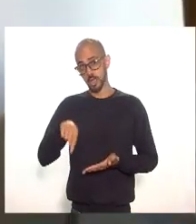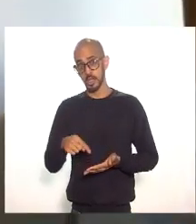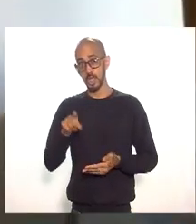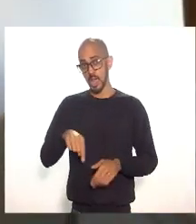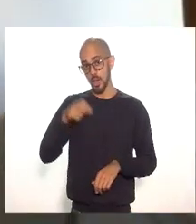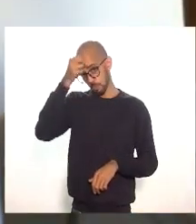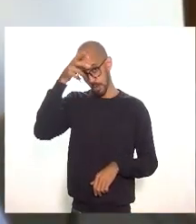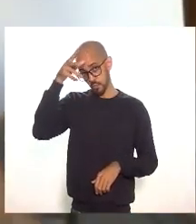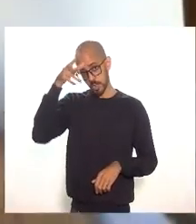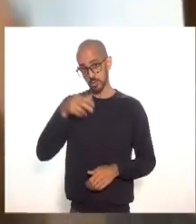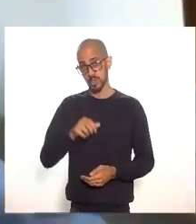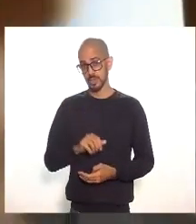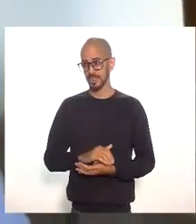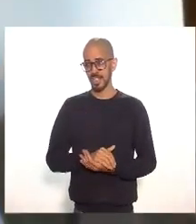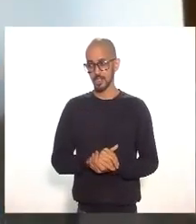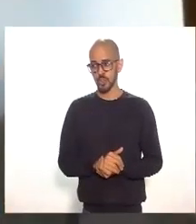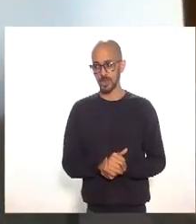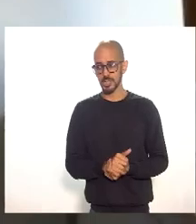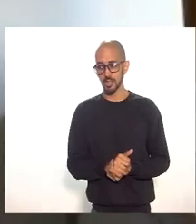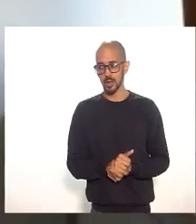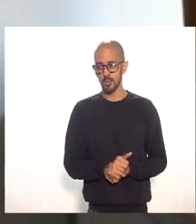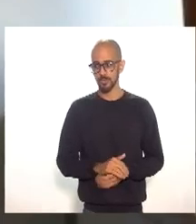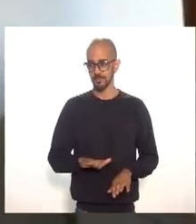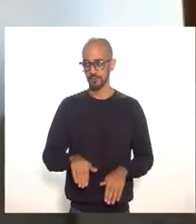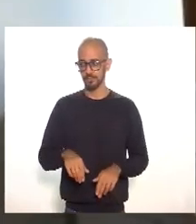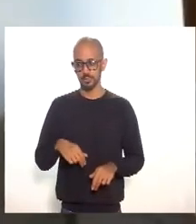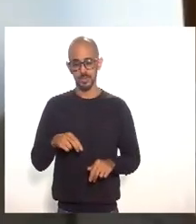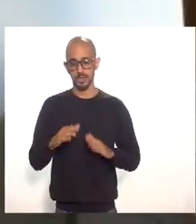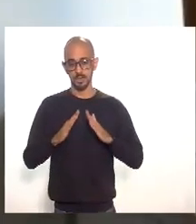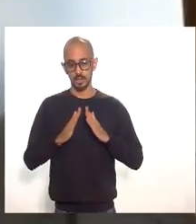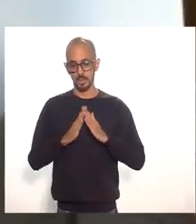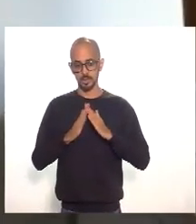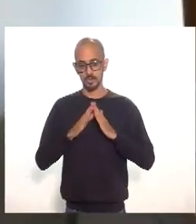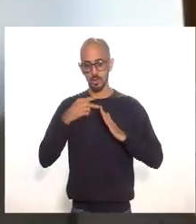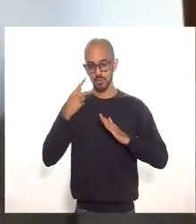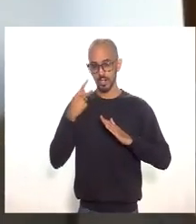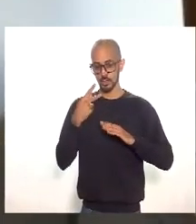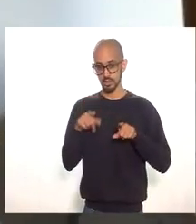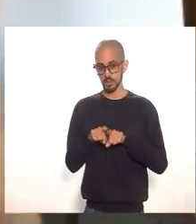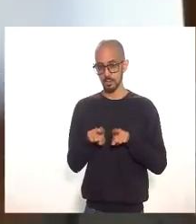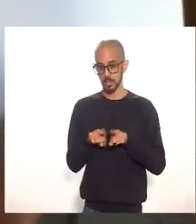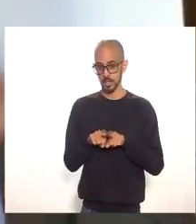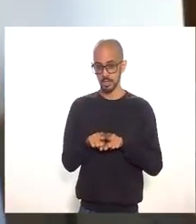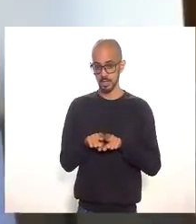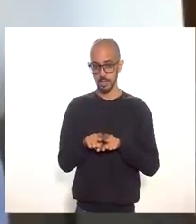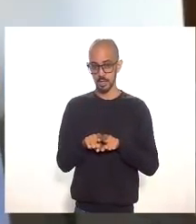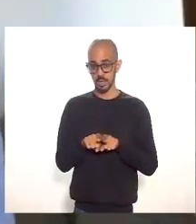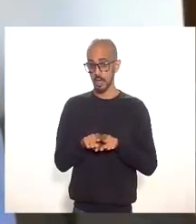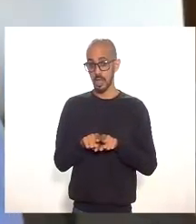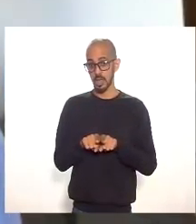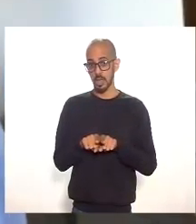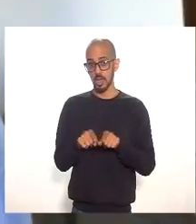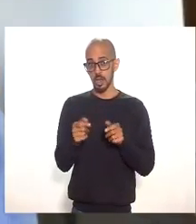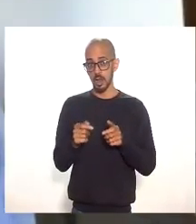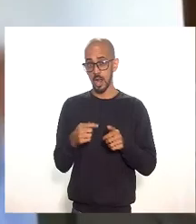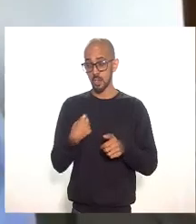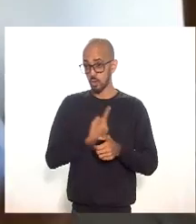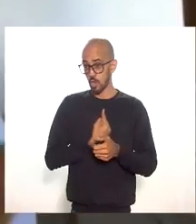da capital com a Câmara de Vereadores. Por mais que nós da Assembleia Legislativa queiramos, não é a